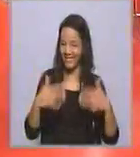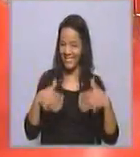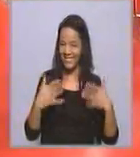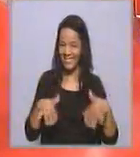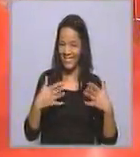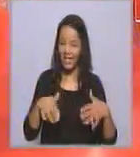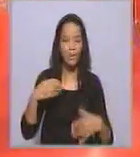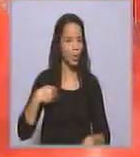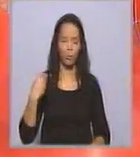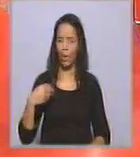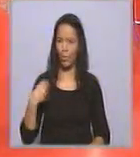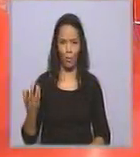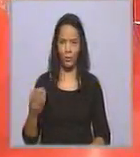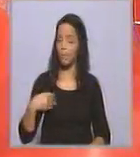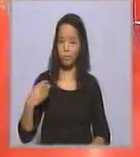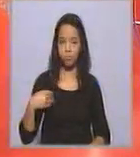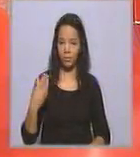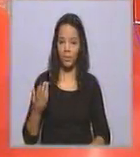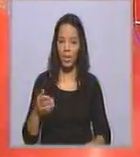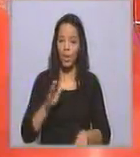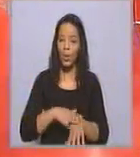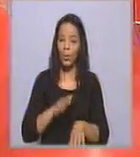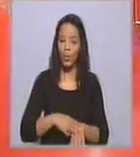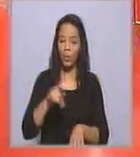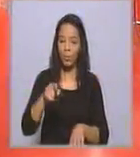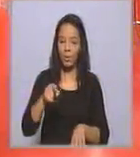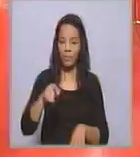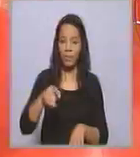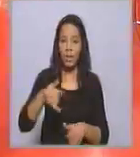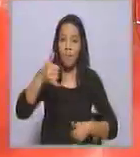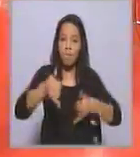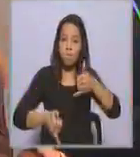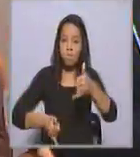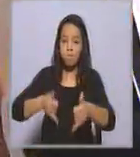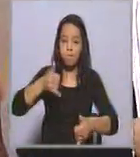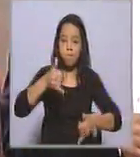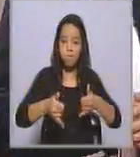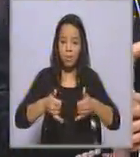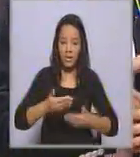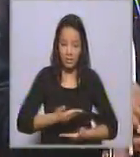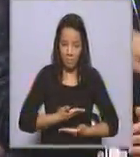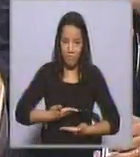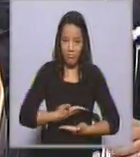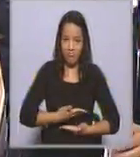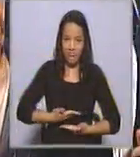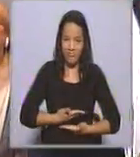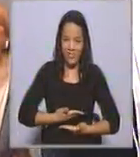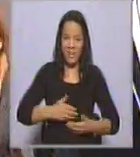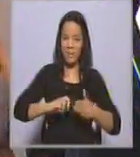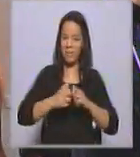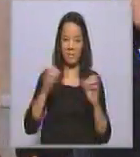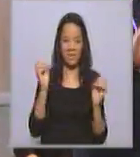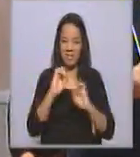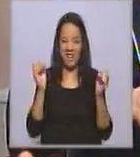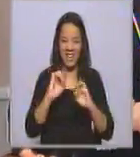Olha agora! Não te preocupes com ele, como tu estás com essas coisas, com as chancas enormes, a fivela fica-lhe aqui mais ou menos no peito. Não há